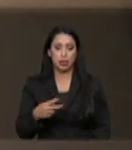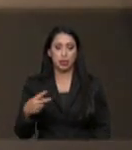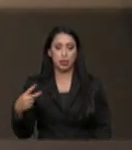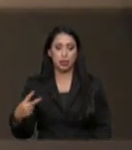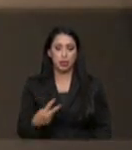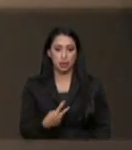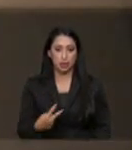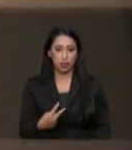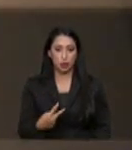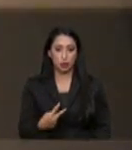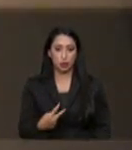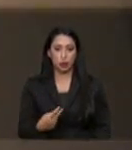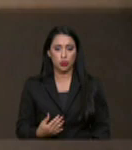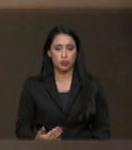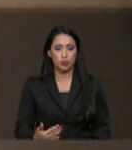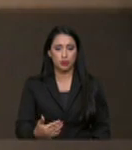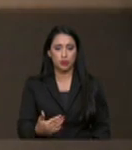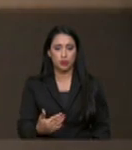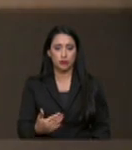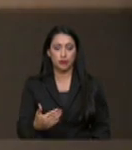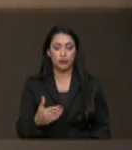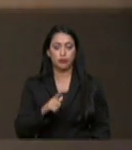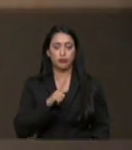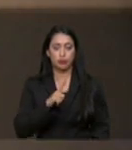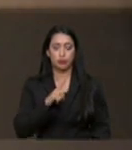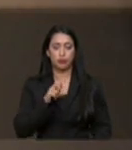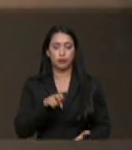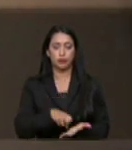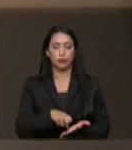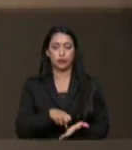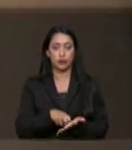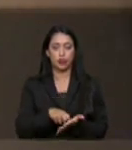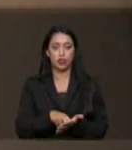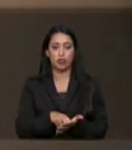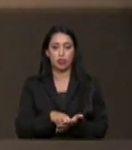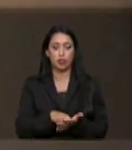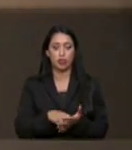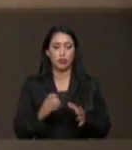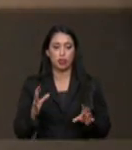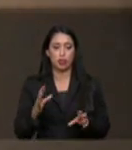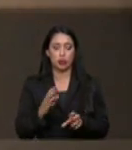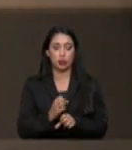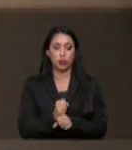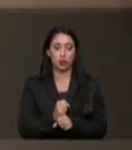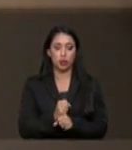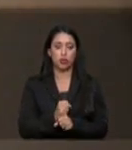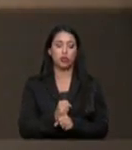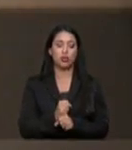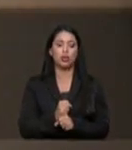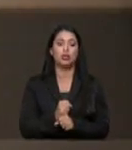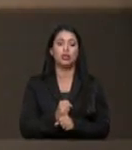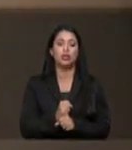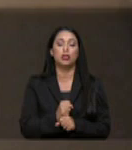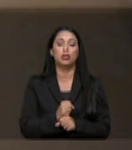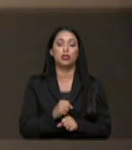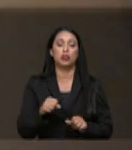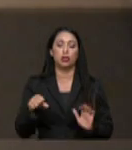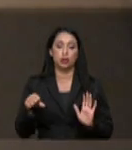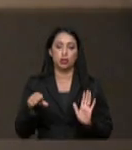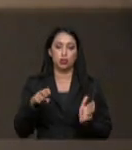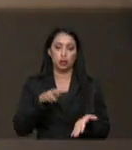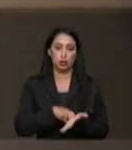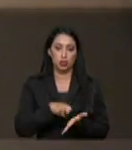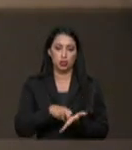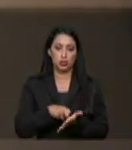segunda fase da na aplicação da pena de tapa de 12 metida fixação da Pena